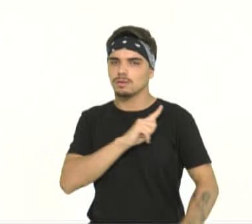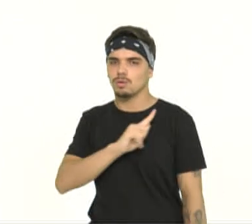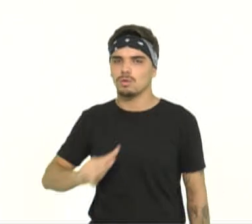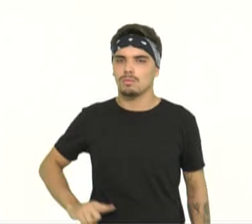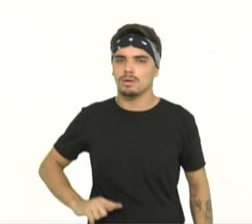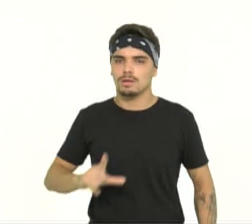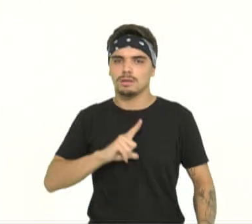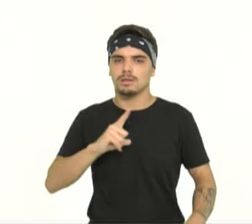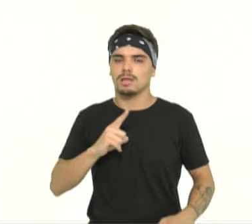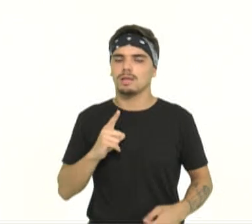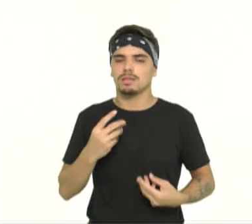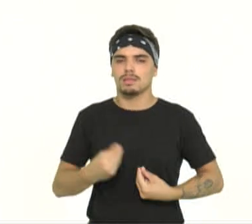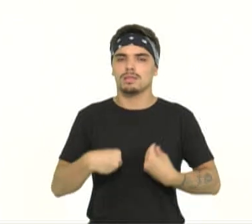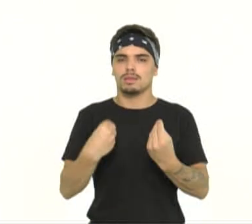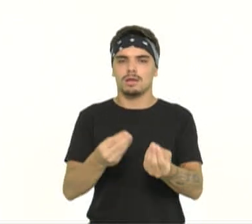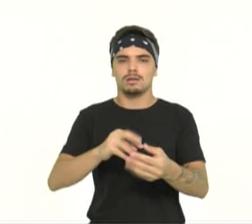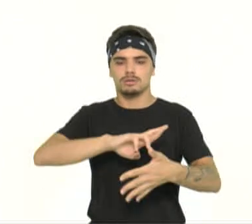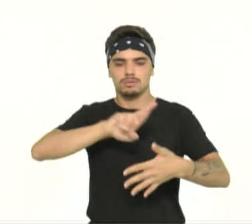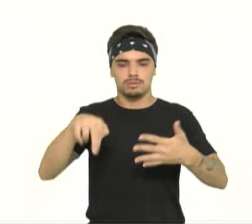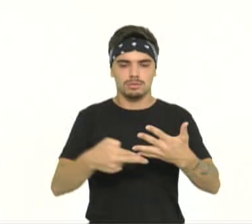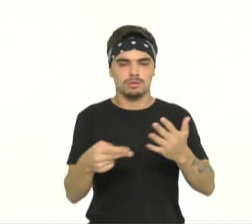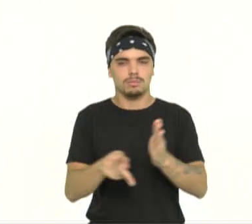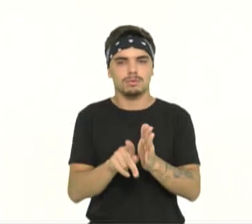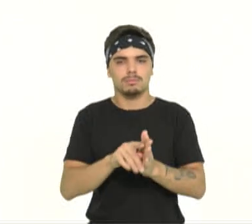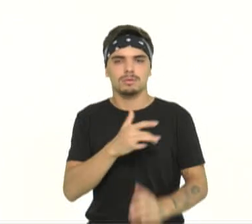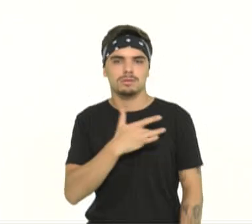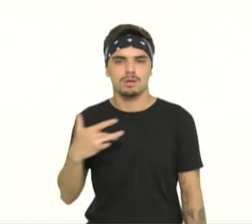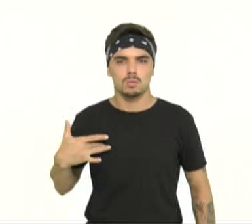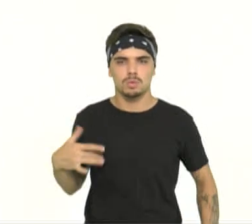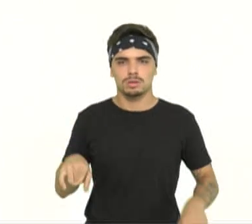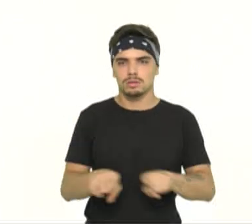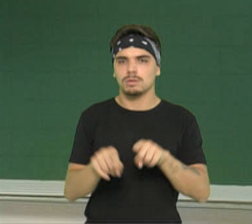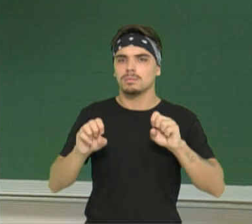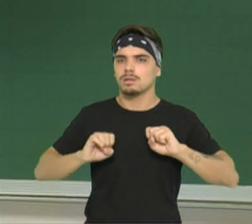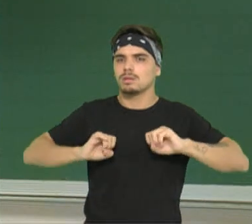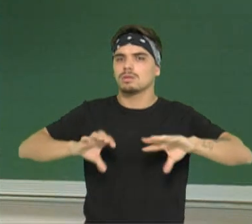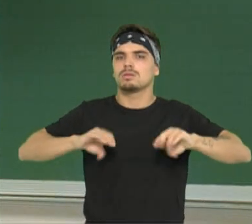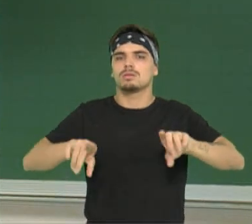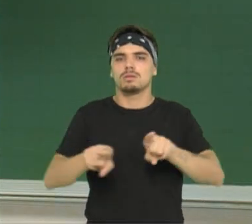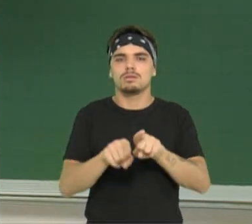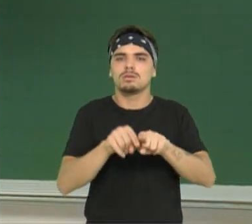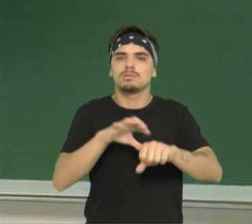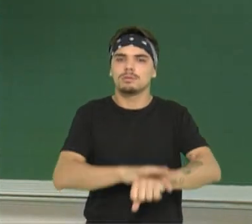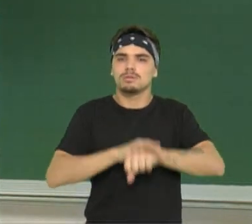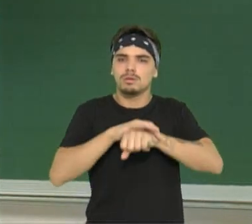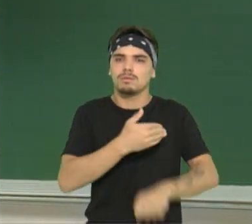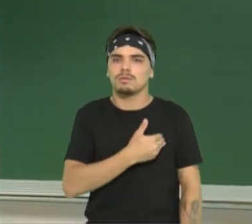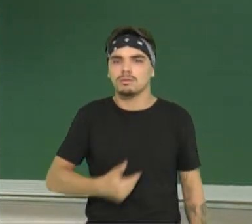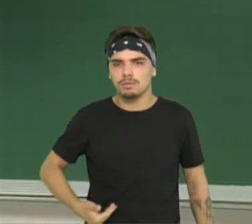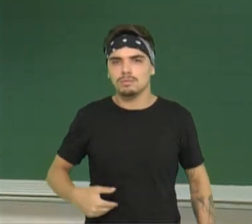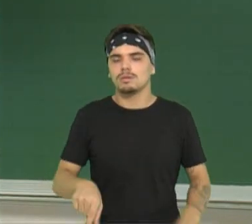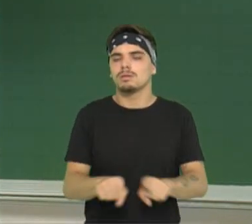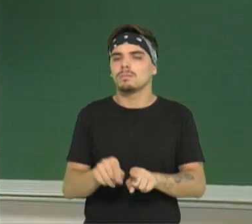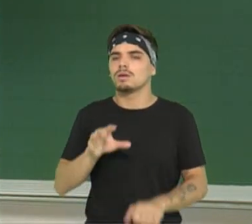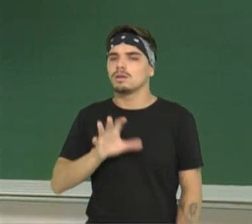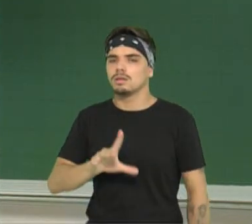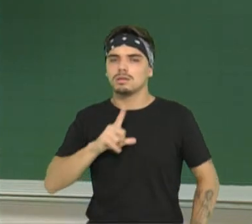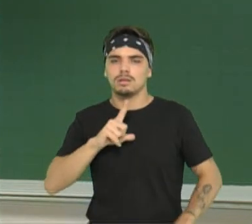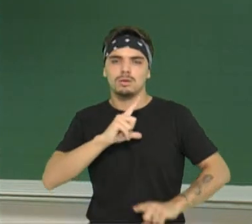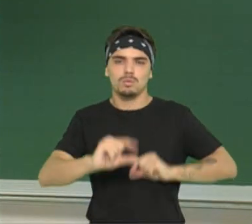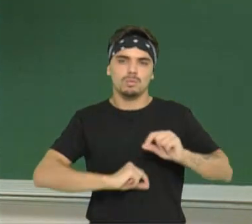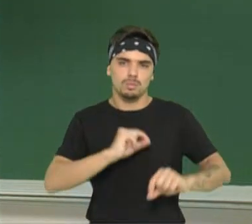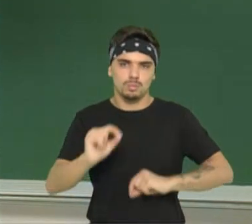recursos necessários para a saúde, para a educação, para a segurança pública, porque tudo isso também gera